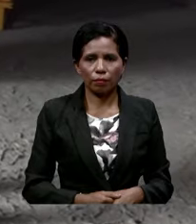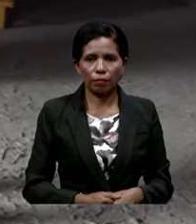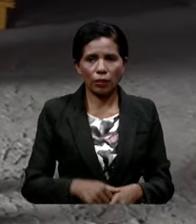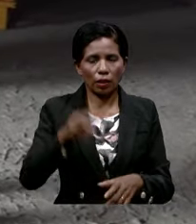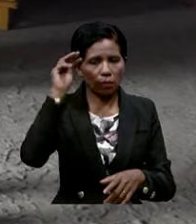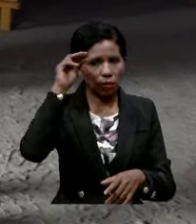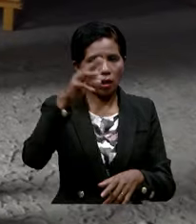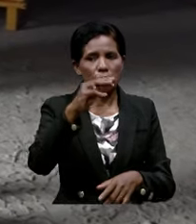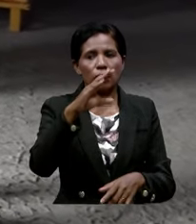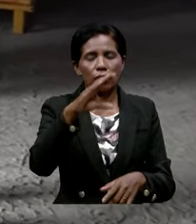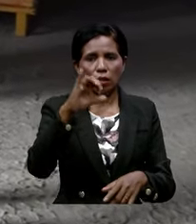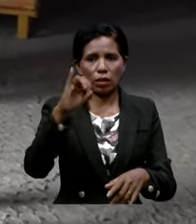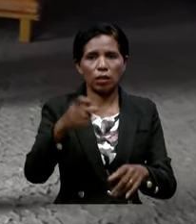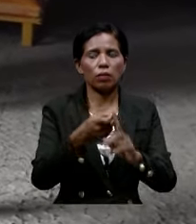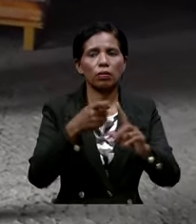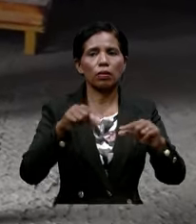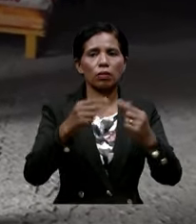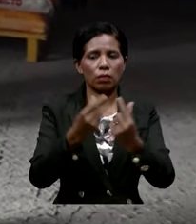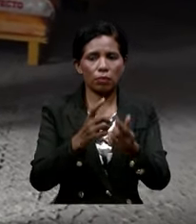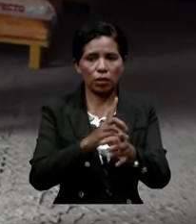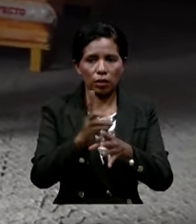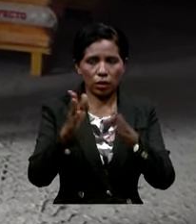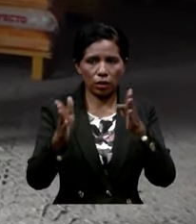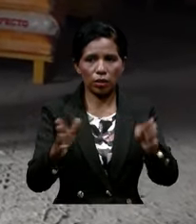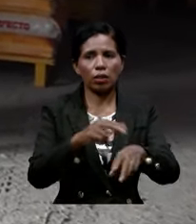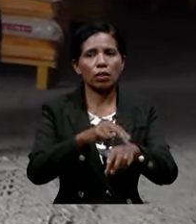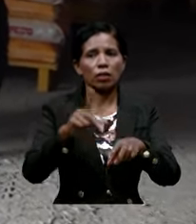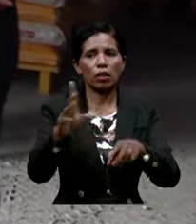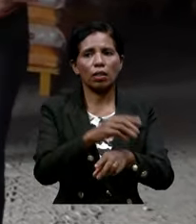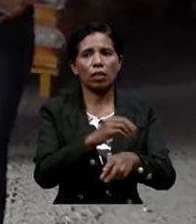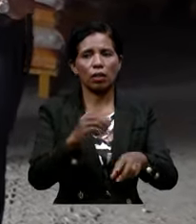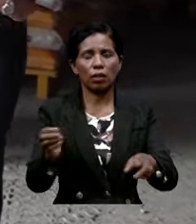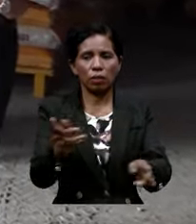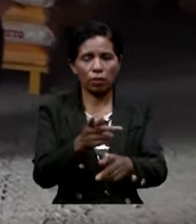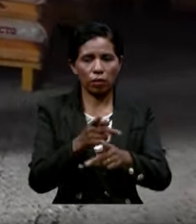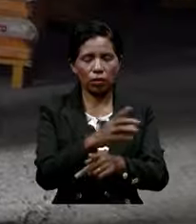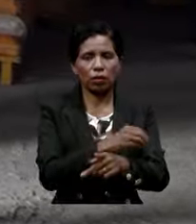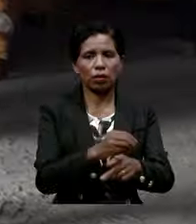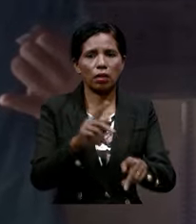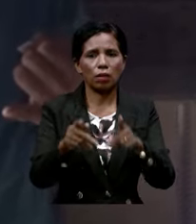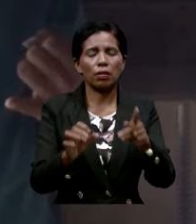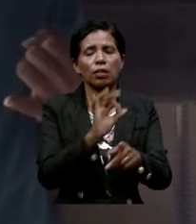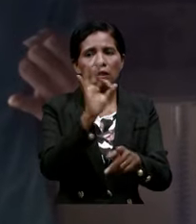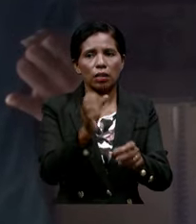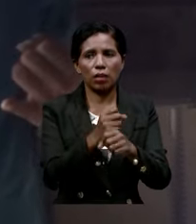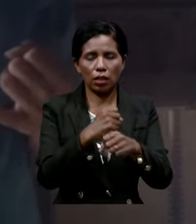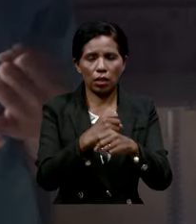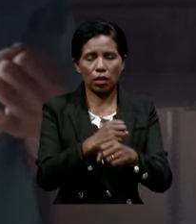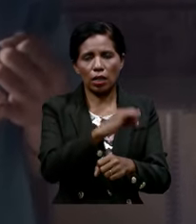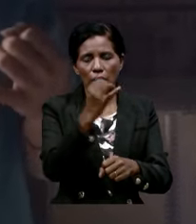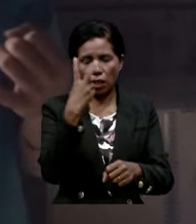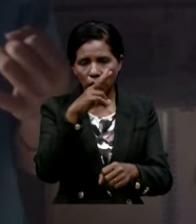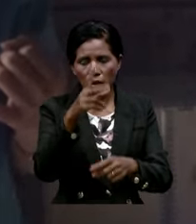Ministro do Comércio e Indústria Lihusi, equipa Direção Nacional Regulação Comércio no Proteção para Consumidores. Sexta, né, halo inspeção ba